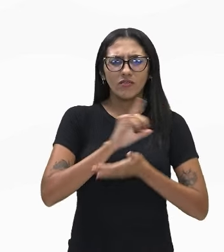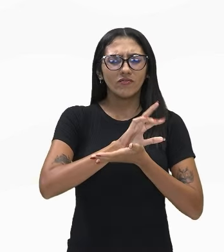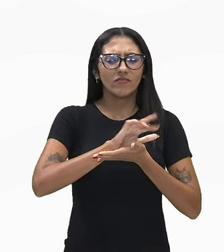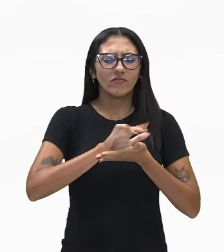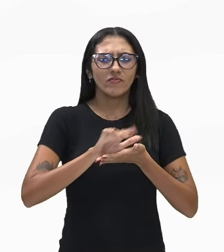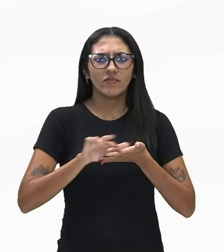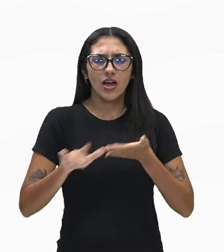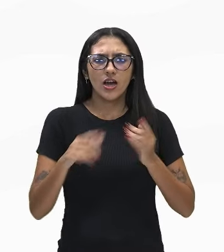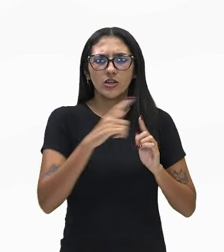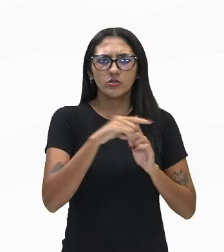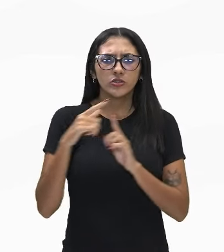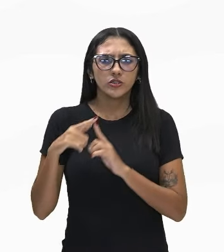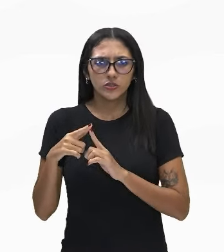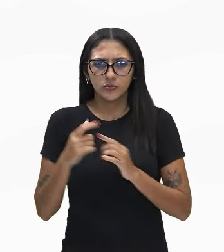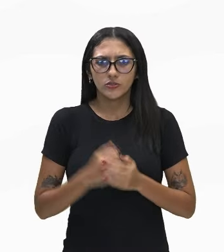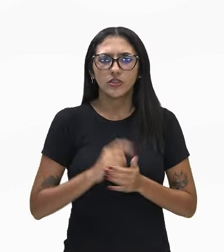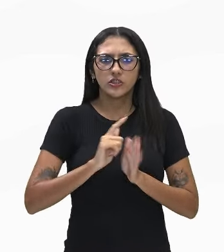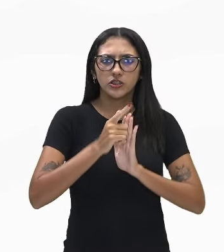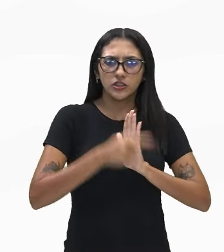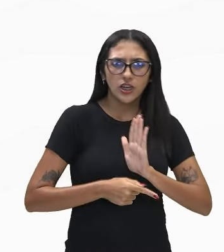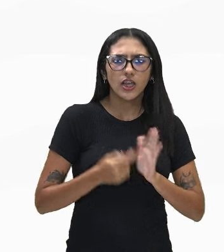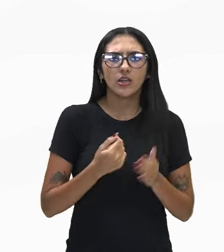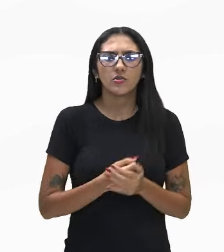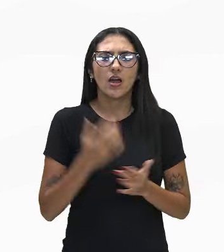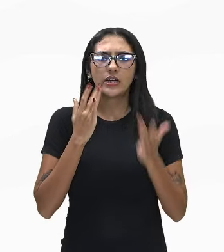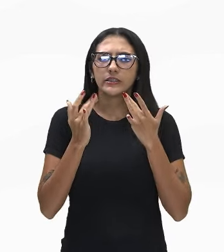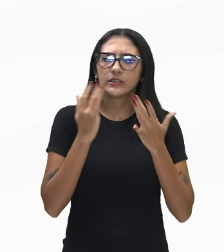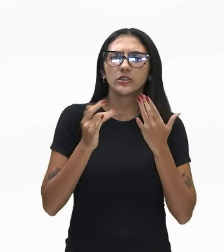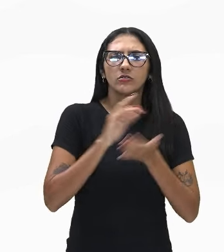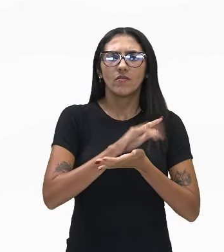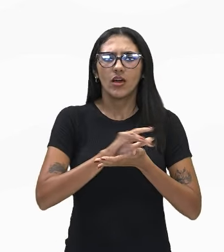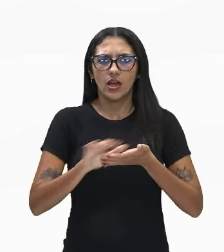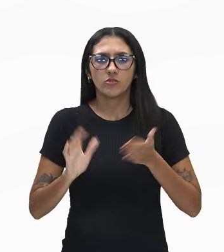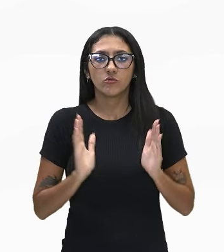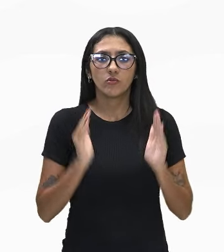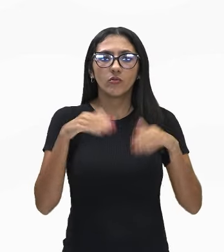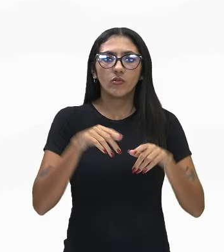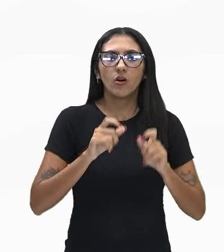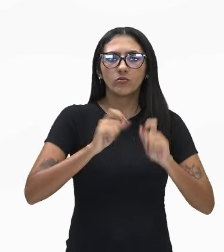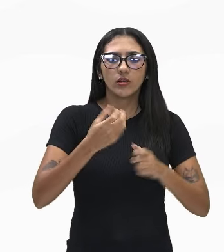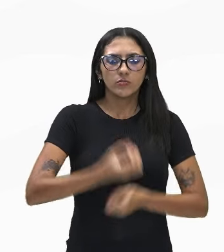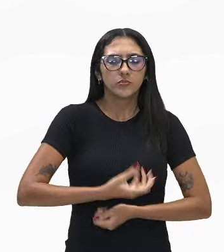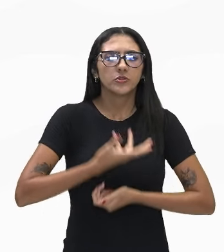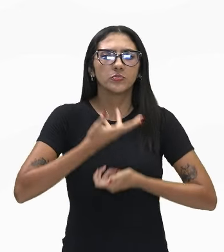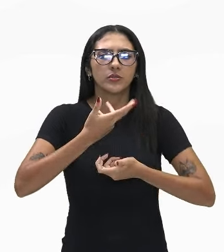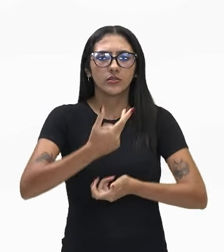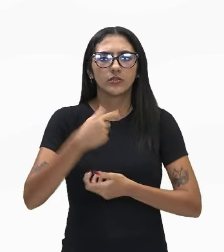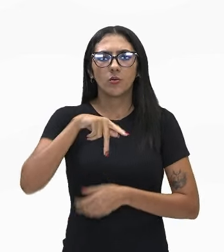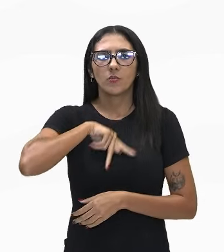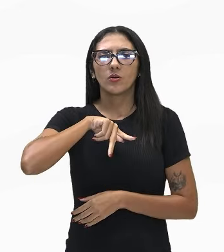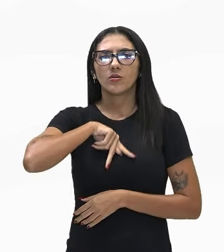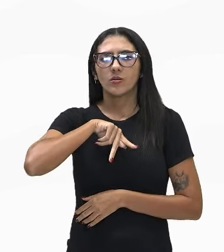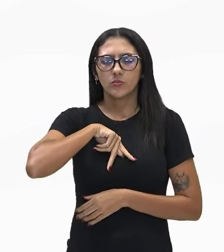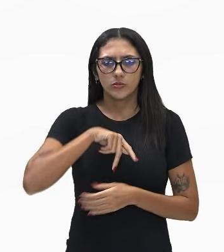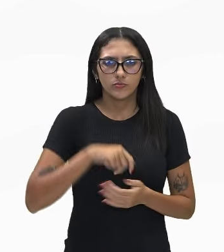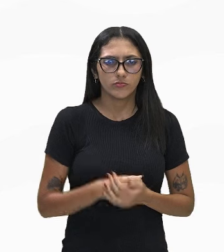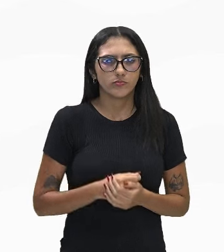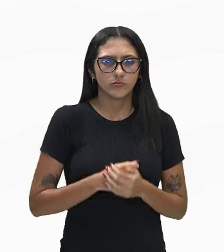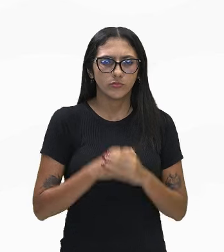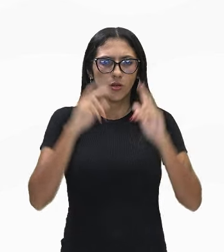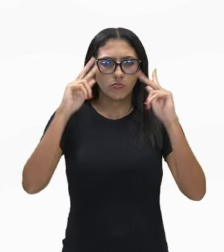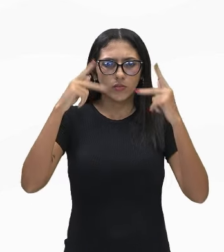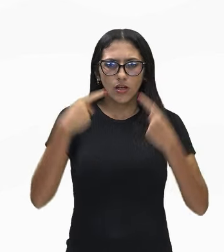diferentes linguagens em gêneros, manifestações artísticas voltada à expressão de si, né? Autorretrato,